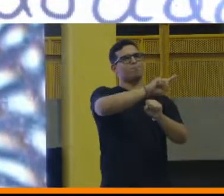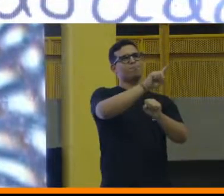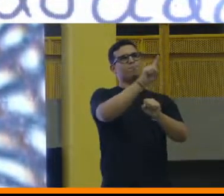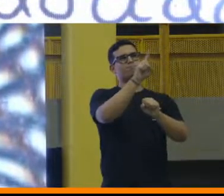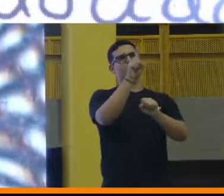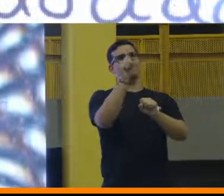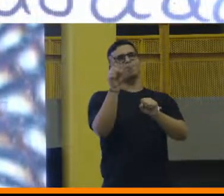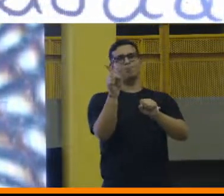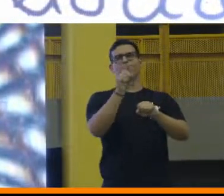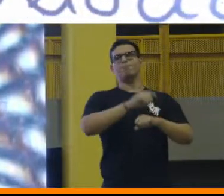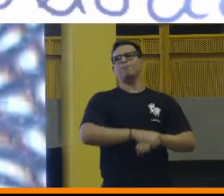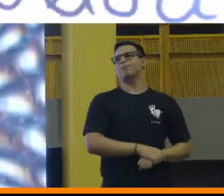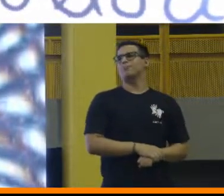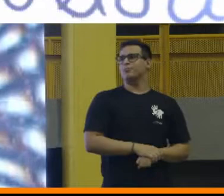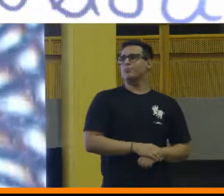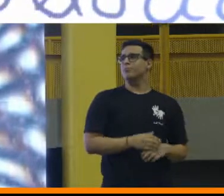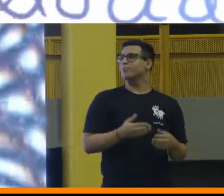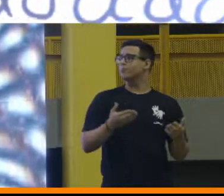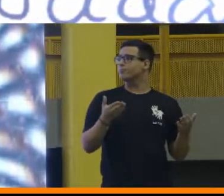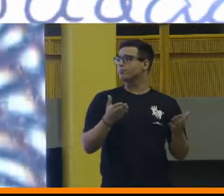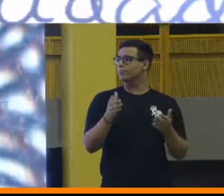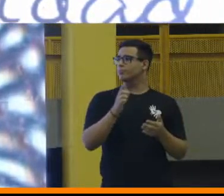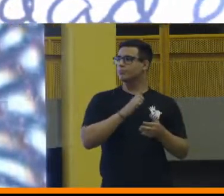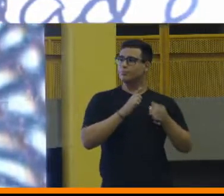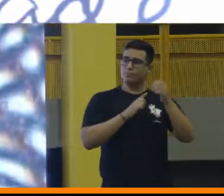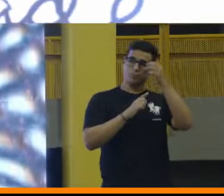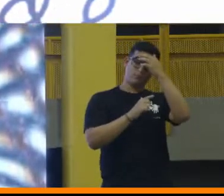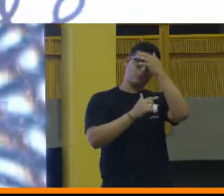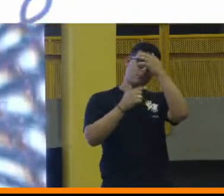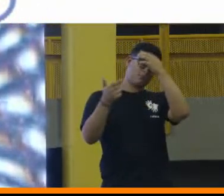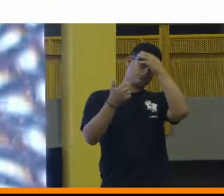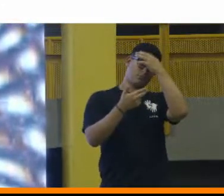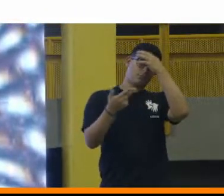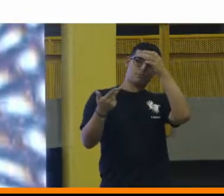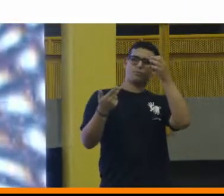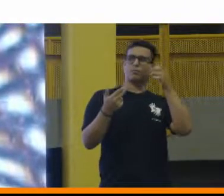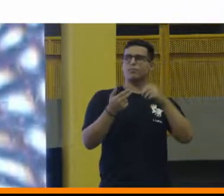muda. Agora tem um outro negócio chamado